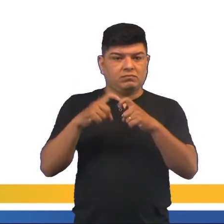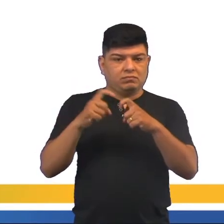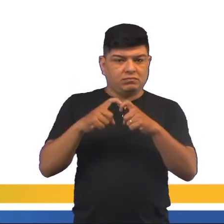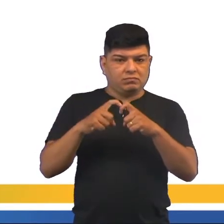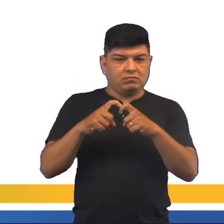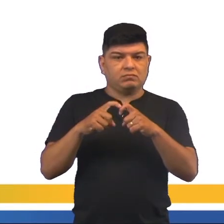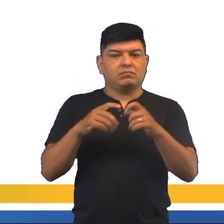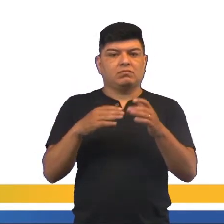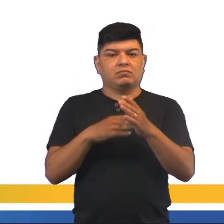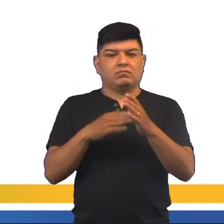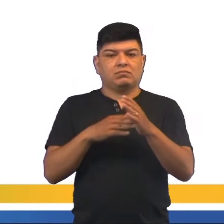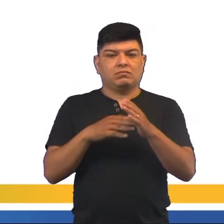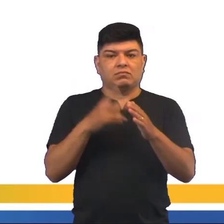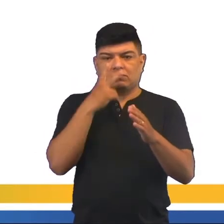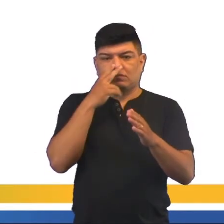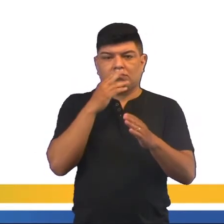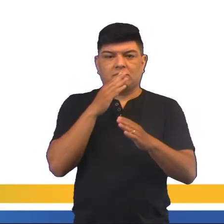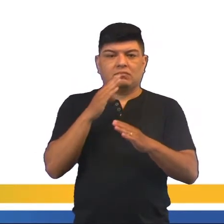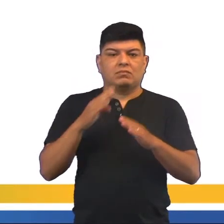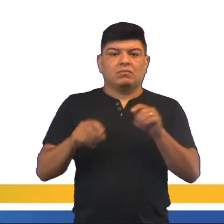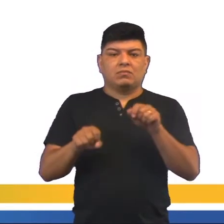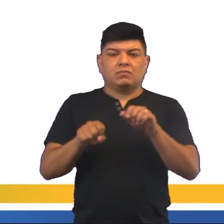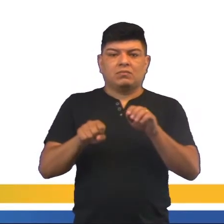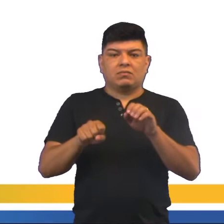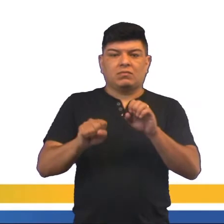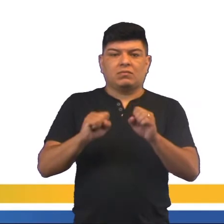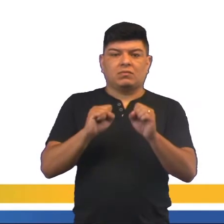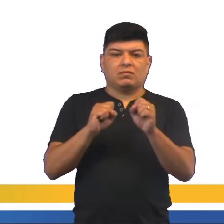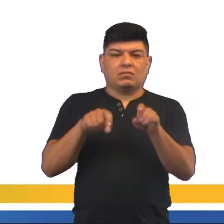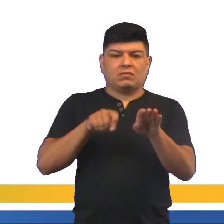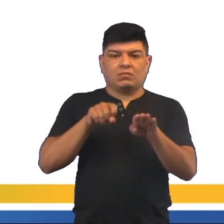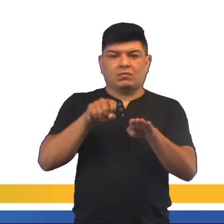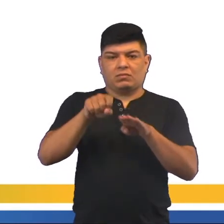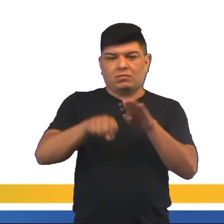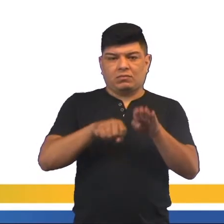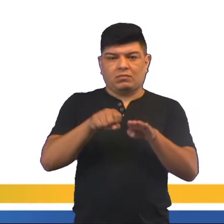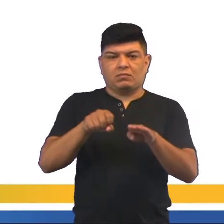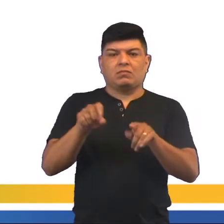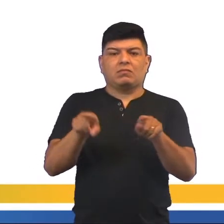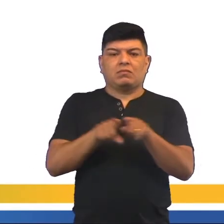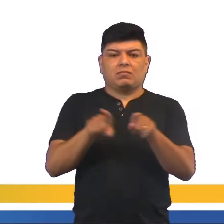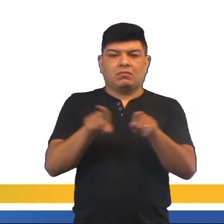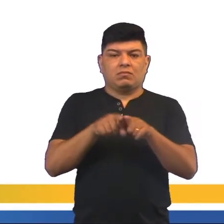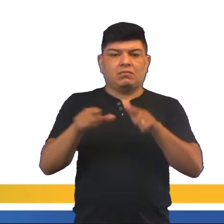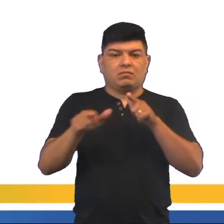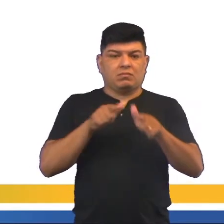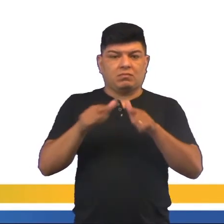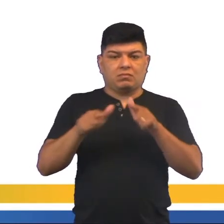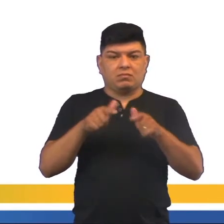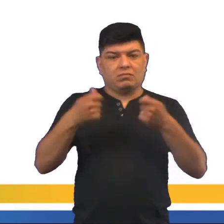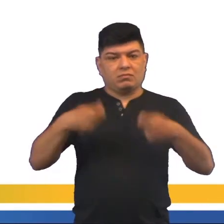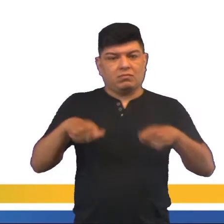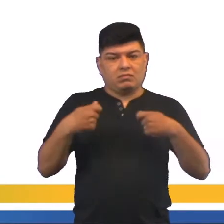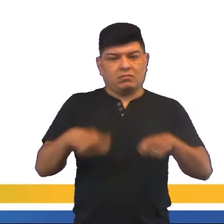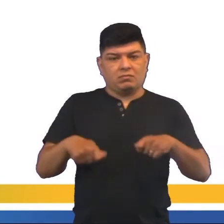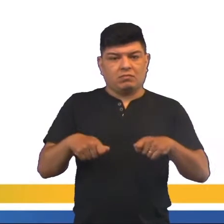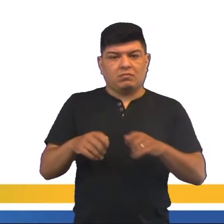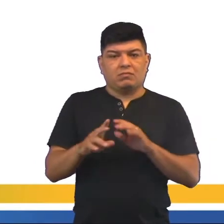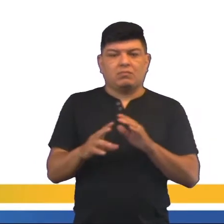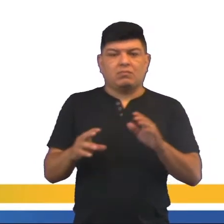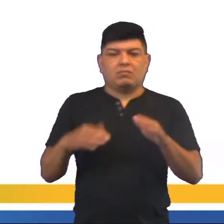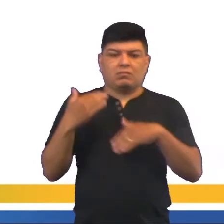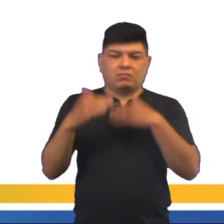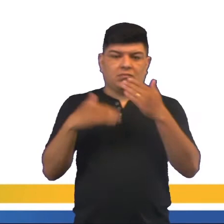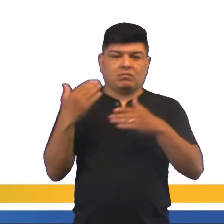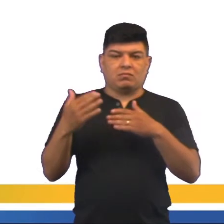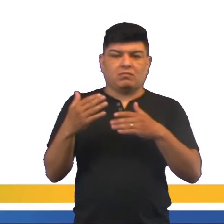avanços na medicina, Invenção de robôs capazes de fazer trabalho extremamente minuciosos, e preciso. Houve avanços na